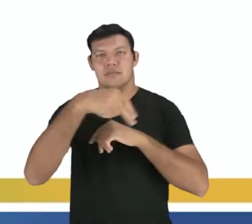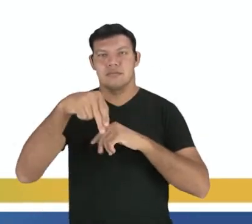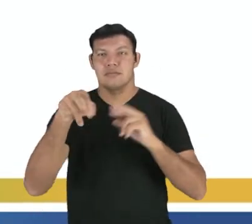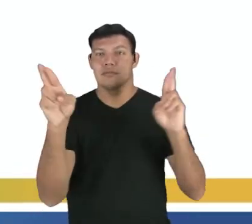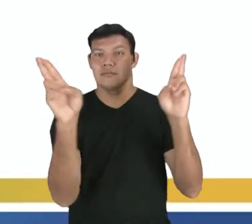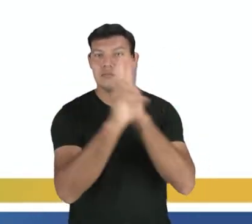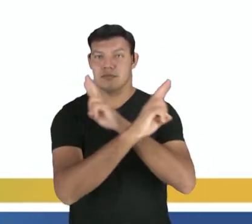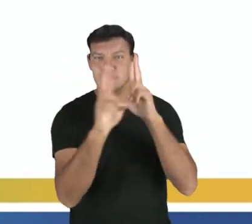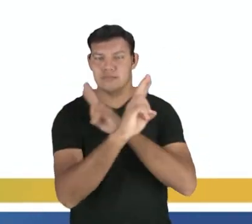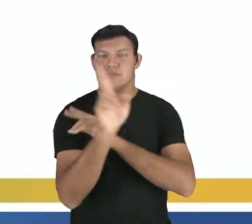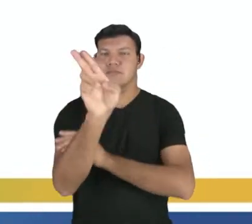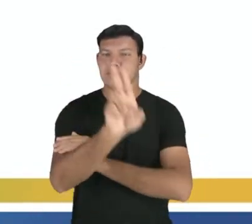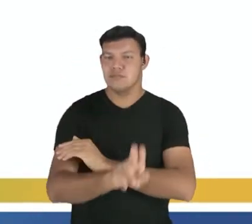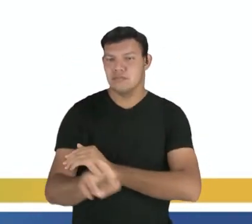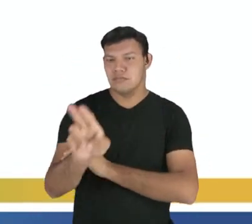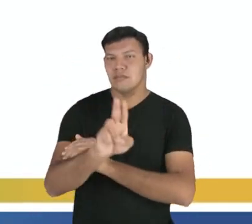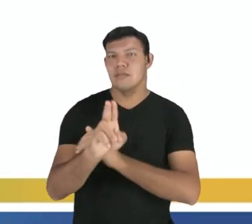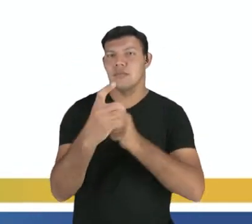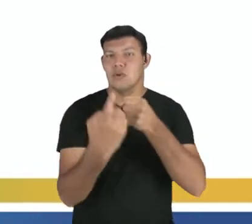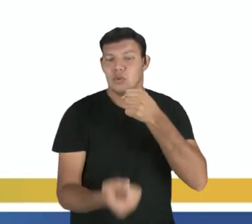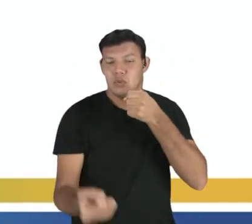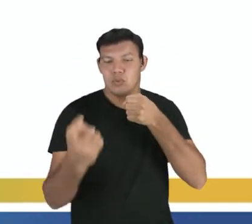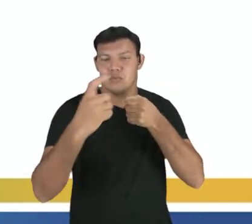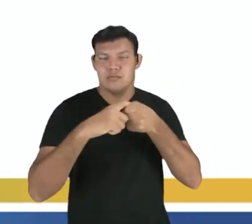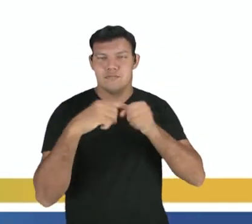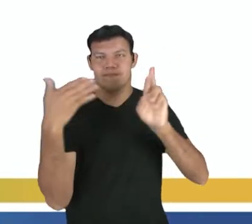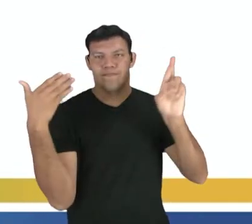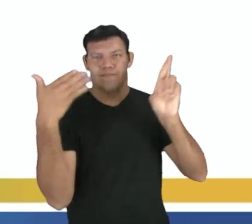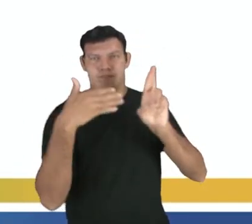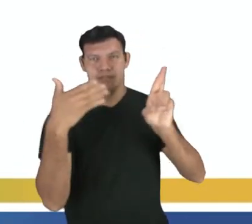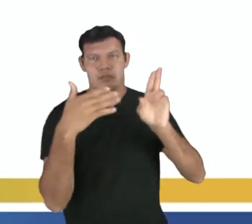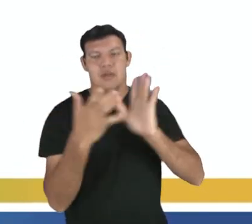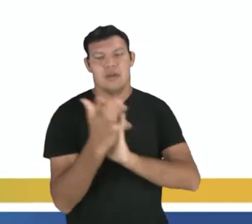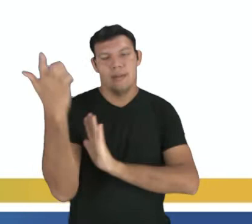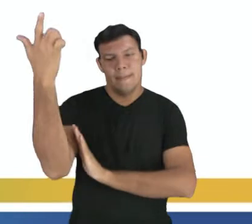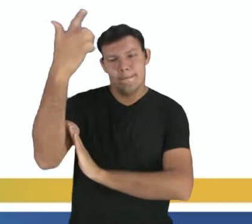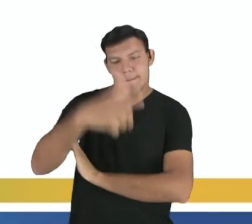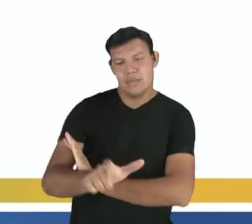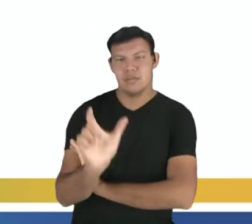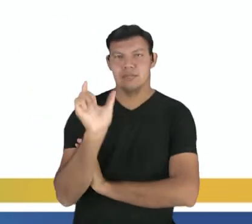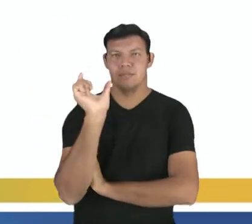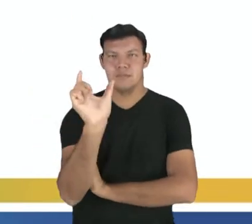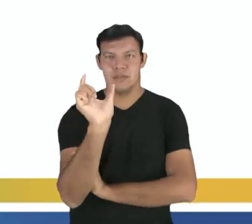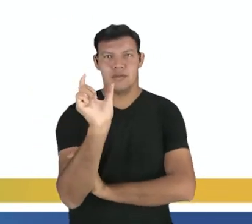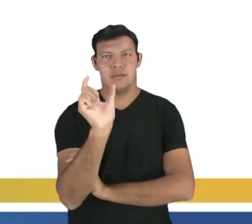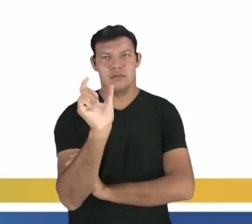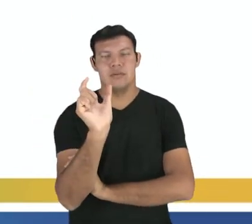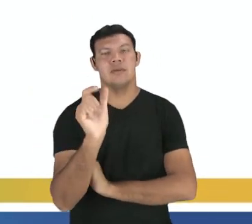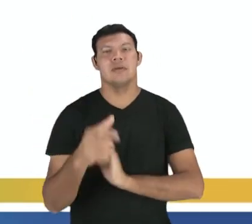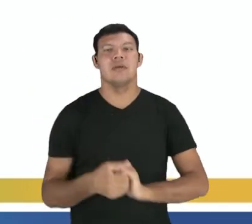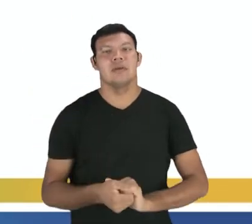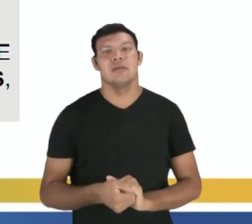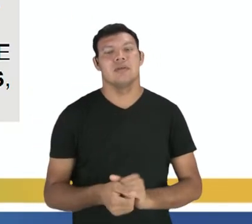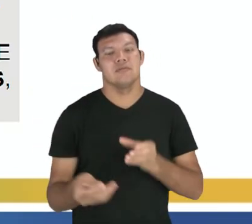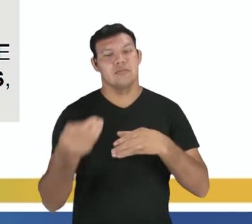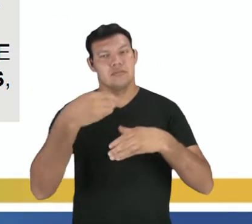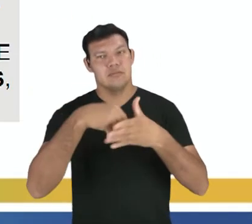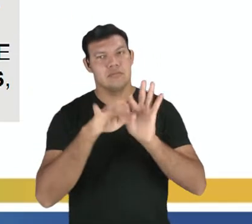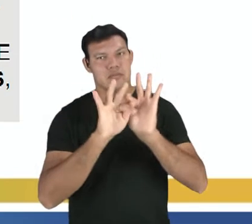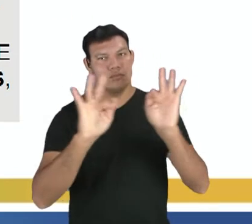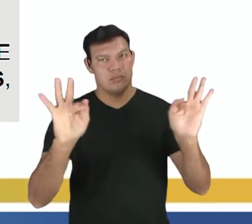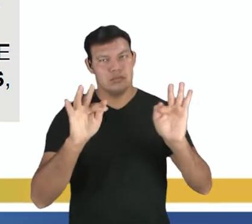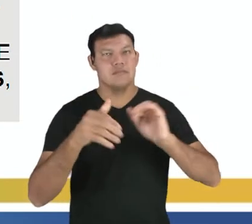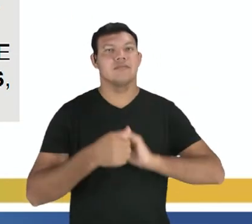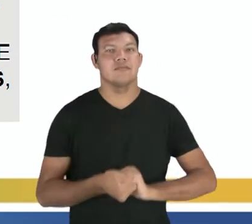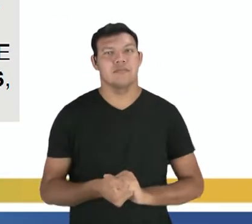ele é usado, para retomar, para se referir, para não repetir uma palavra ou expressão numa frase,